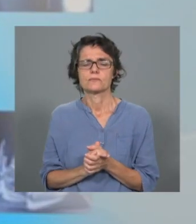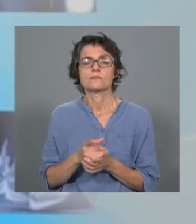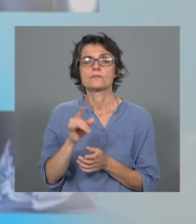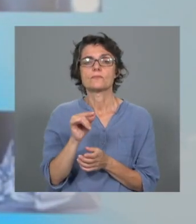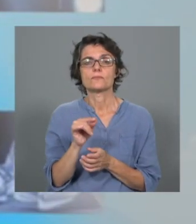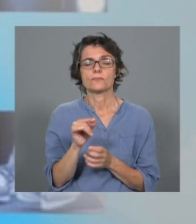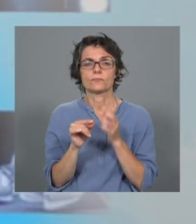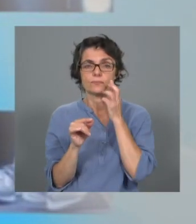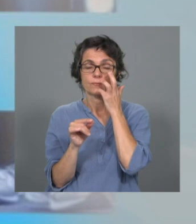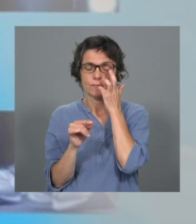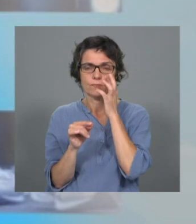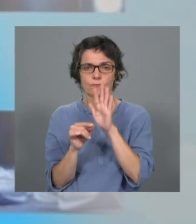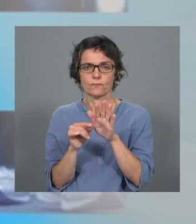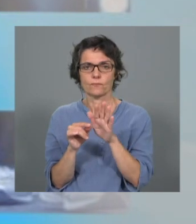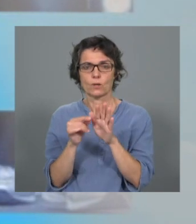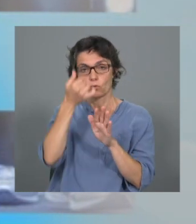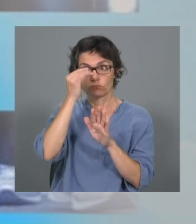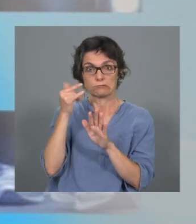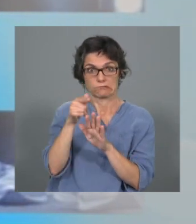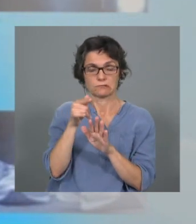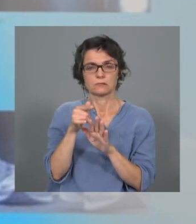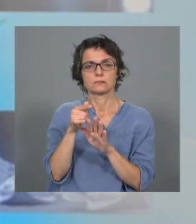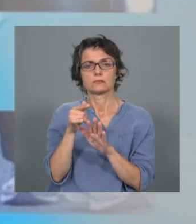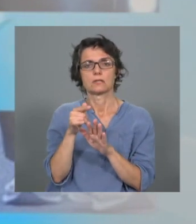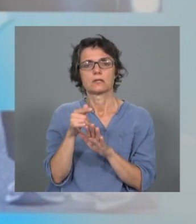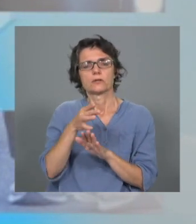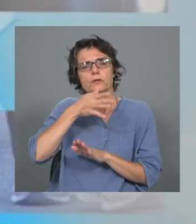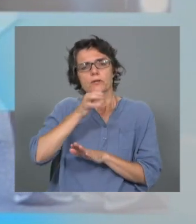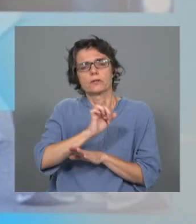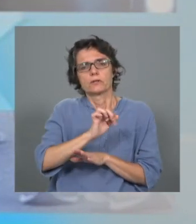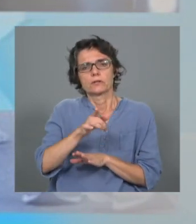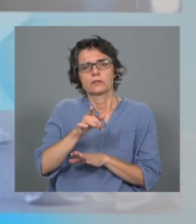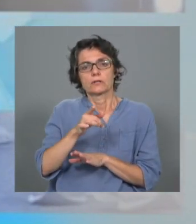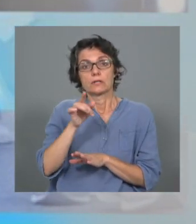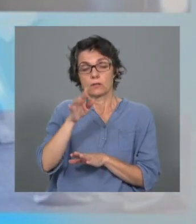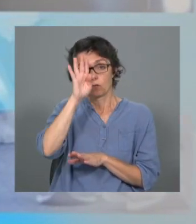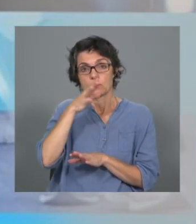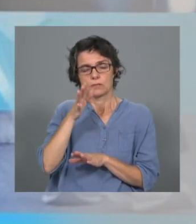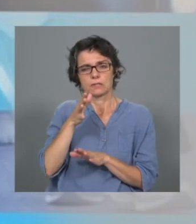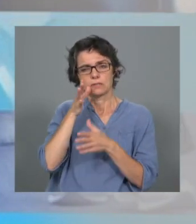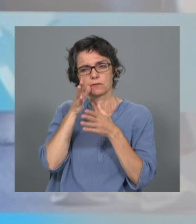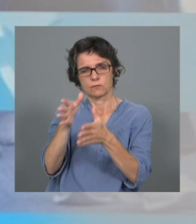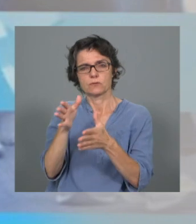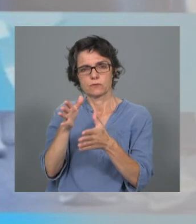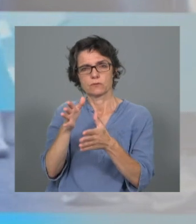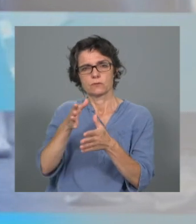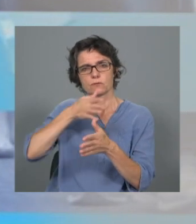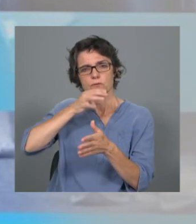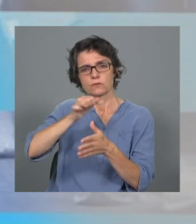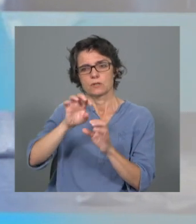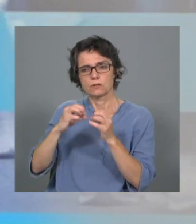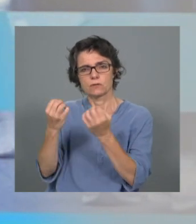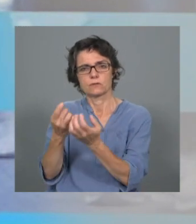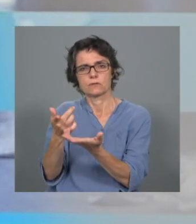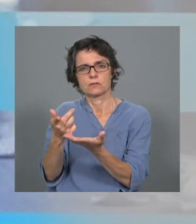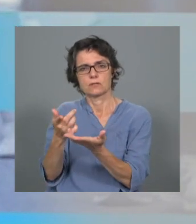precisamente, e como há pouco já referias, mas foi essa atenção ao outro, o discurso social para